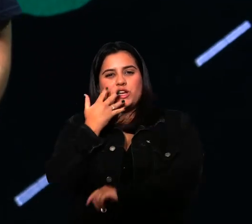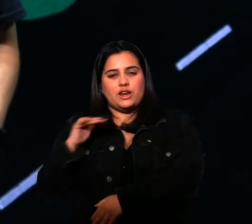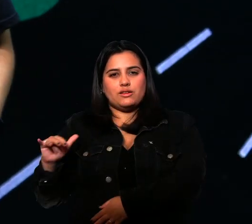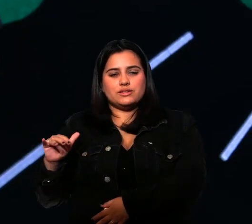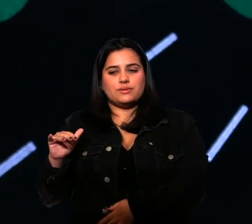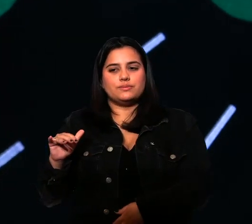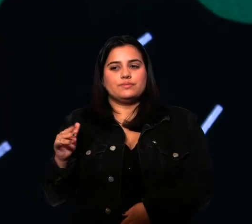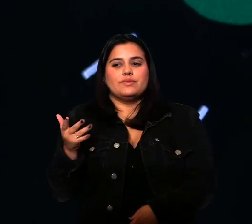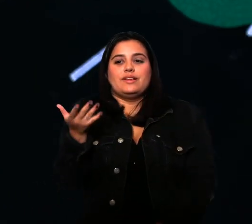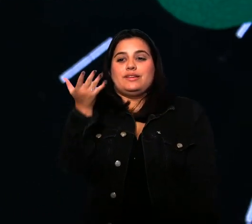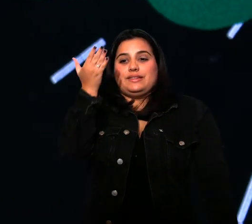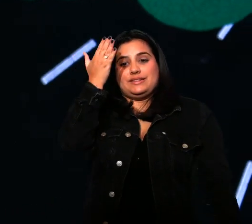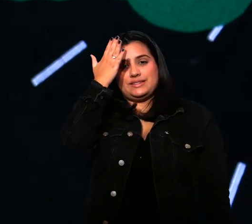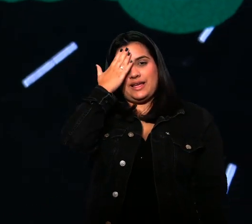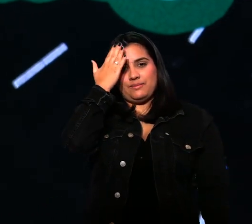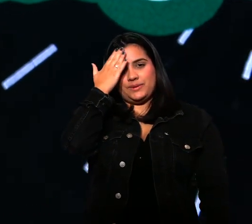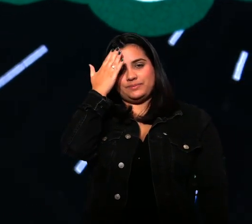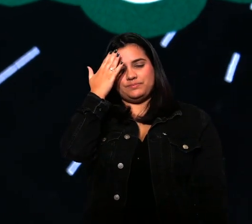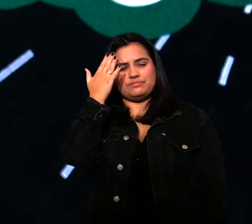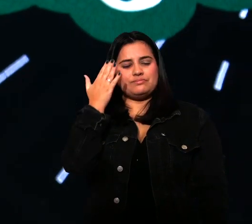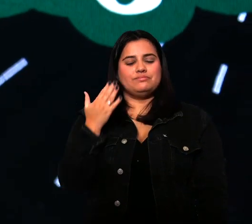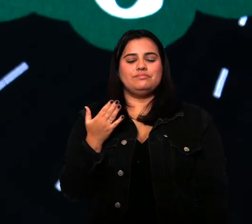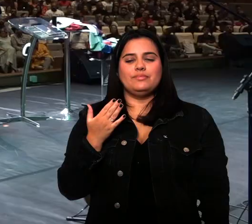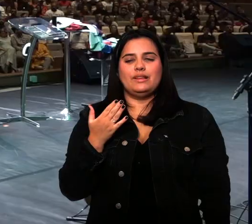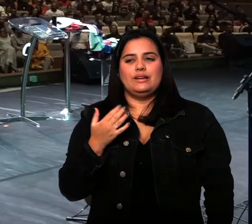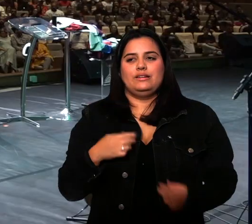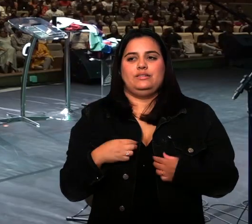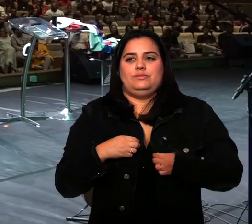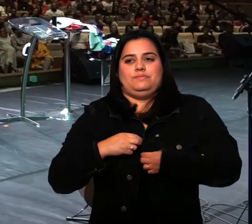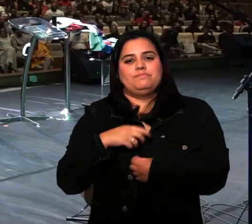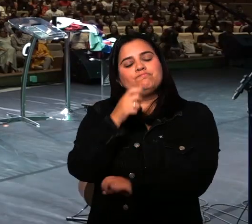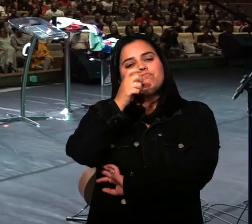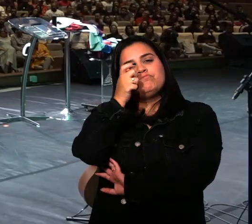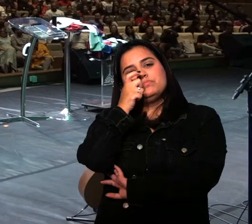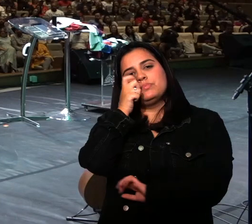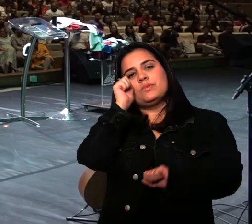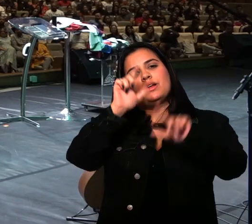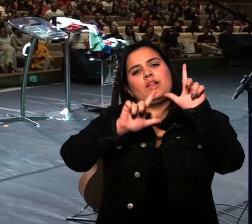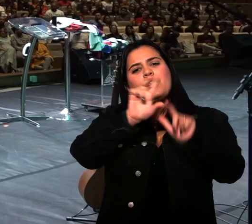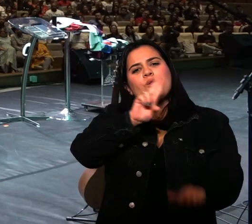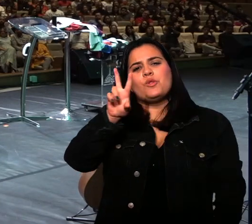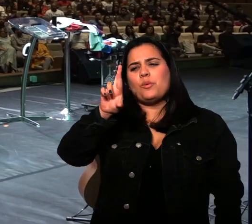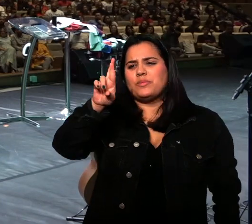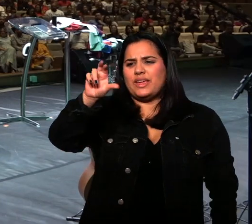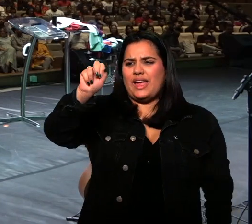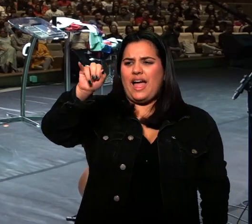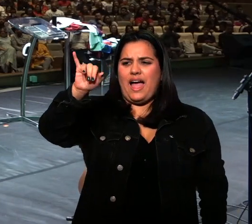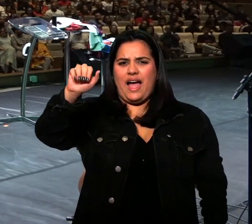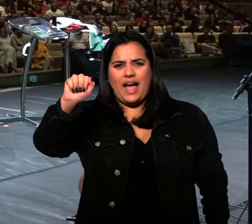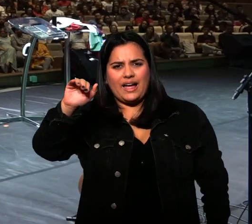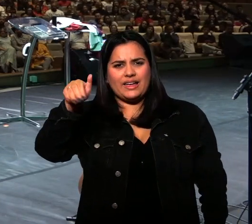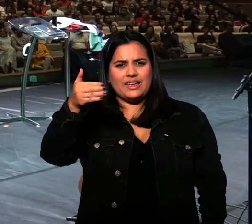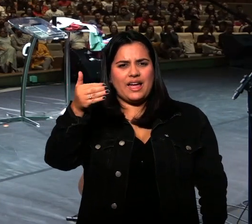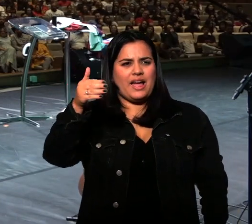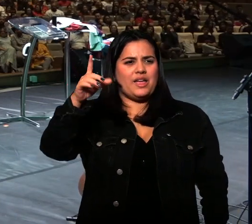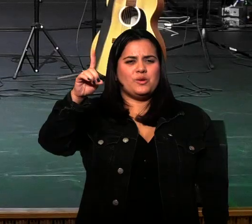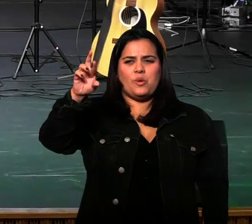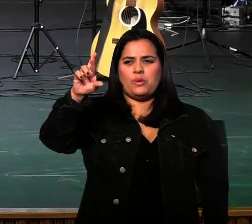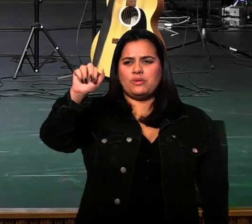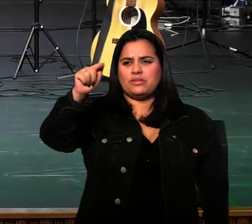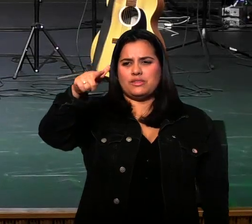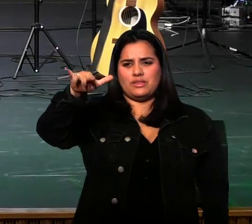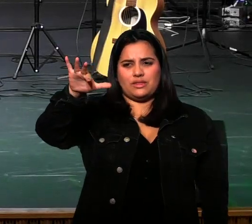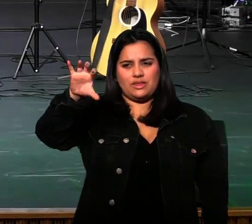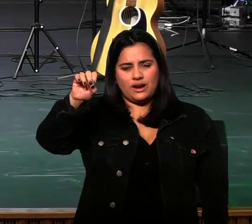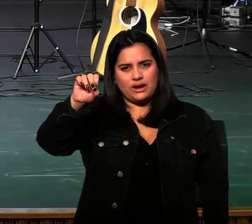E sabe, estava vendo um desenho outro dia com a minha filha, mais velha, Raya e o Último Dragão. Que na história, para ser